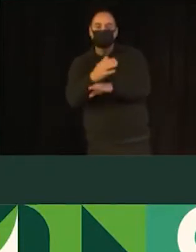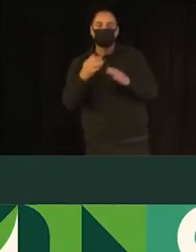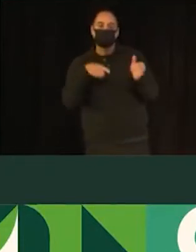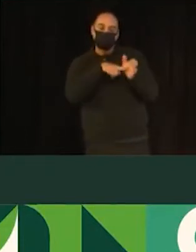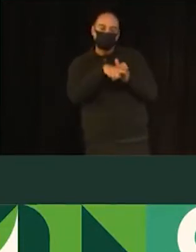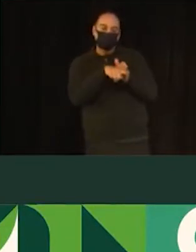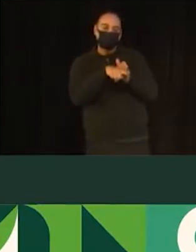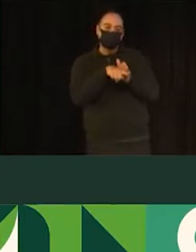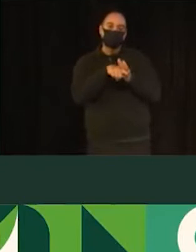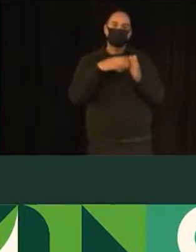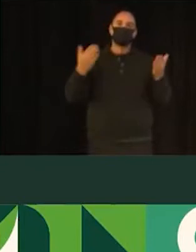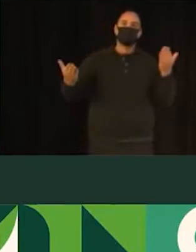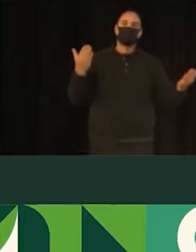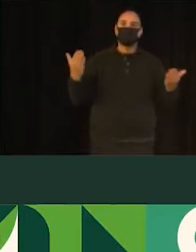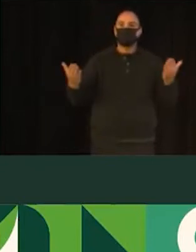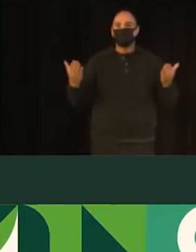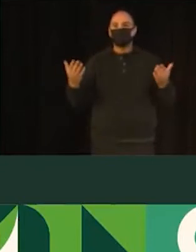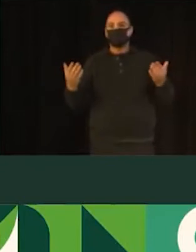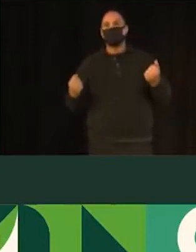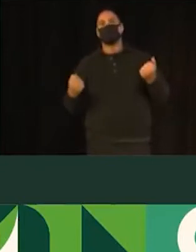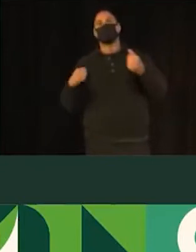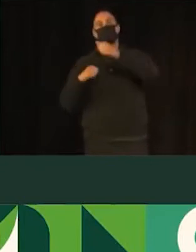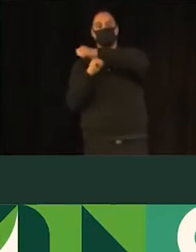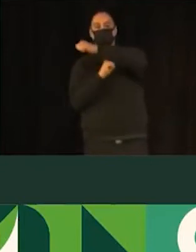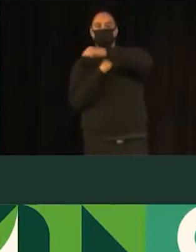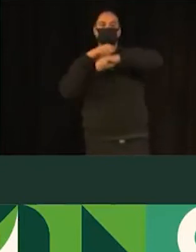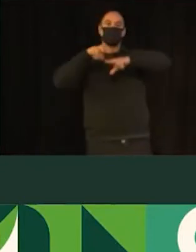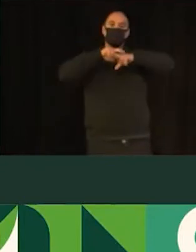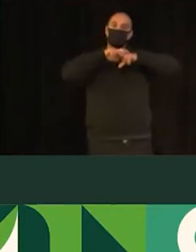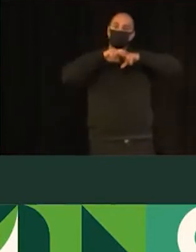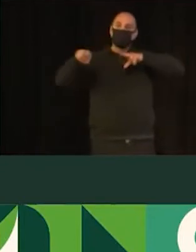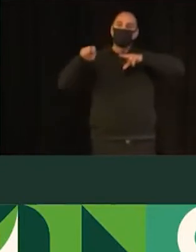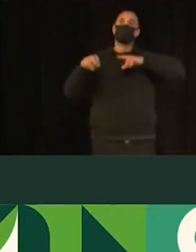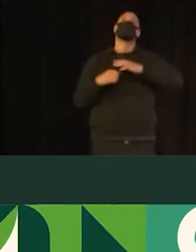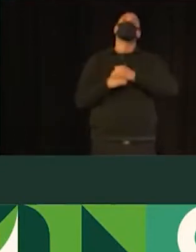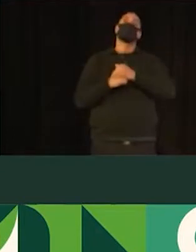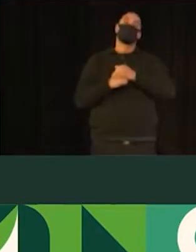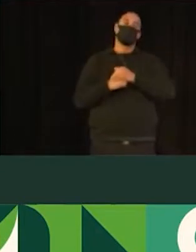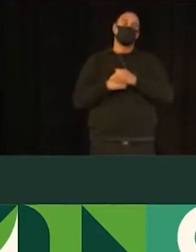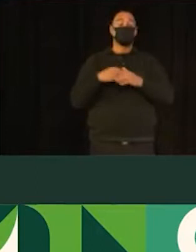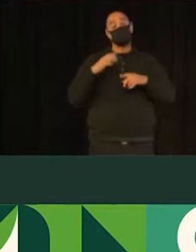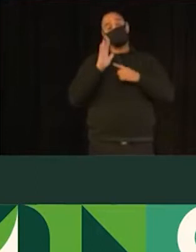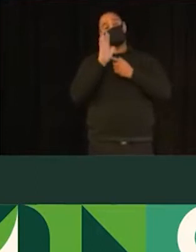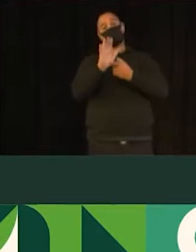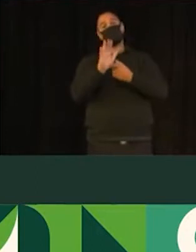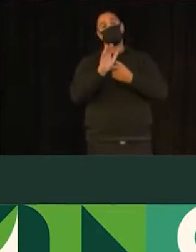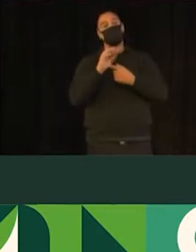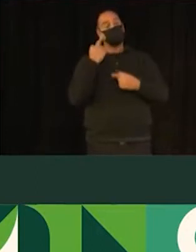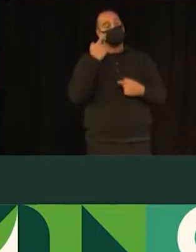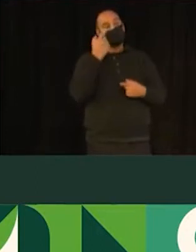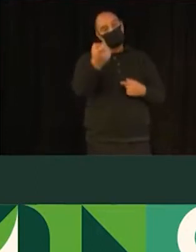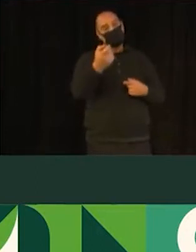muito caros. E o aeromóvel, então, na época, se apresentou uma solução interessante. Todas essas falas que eu fiz até